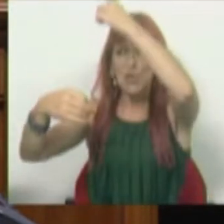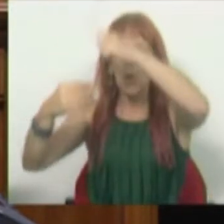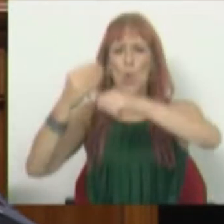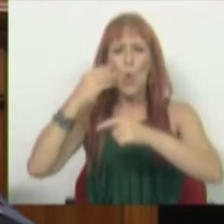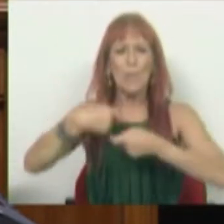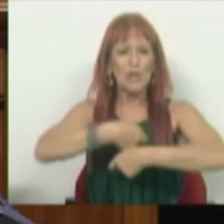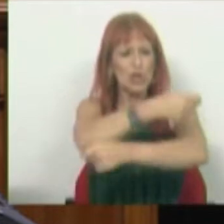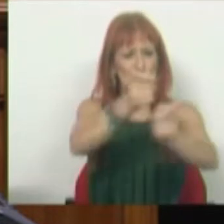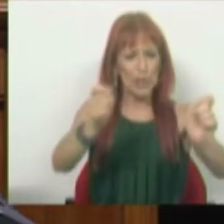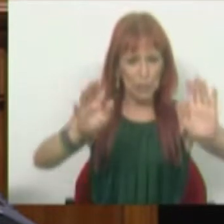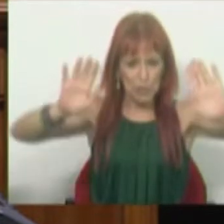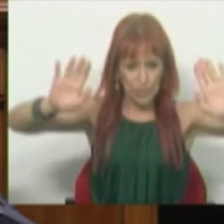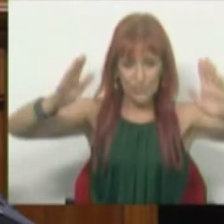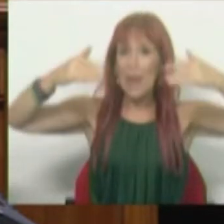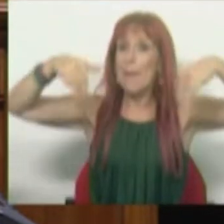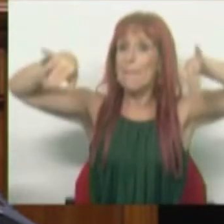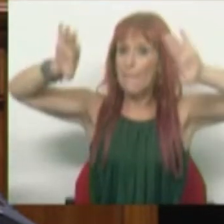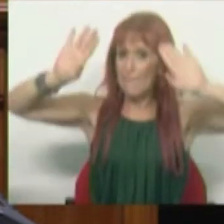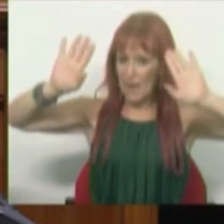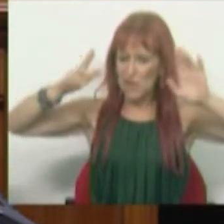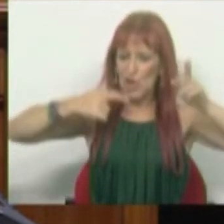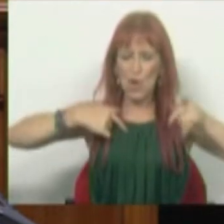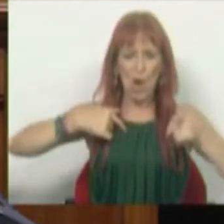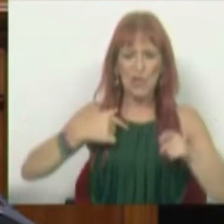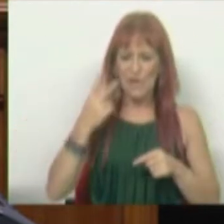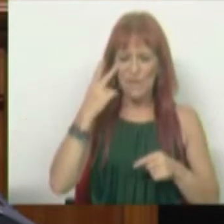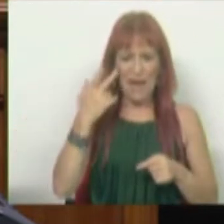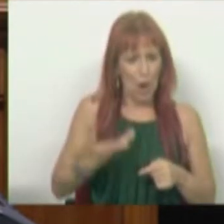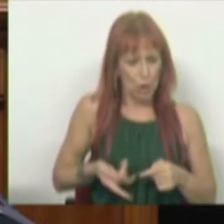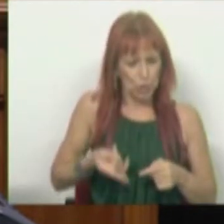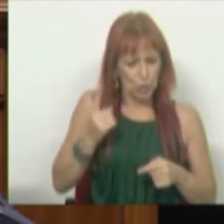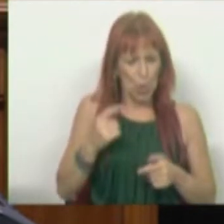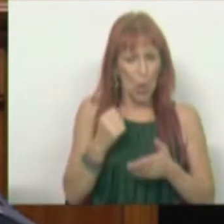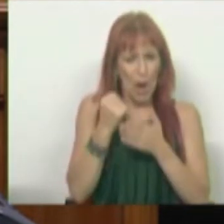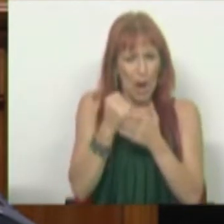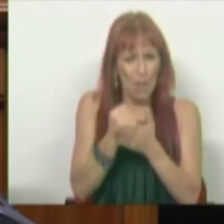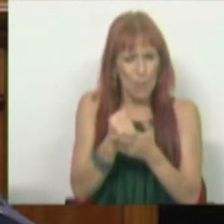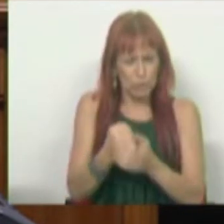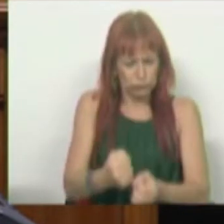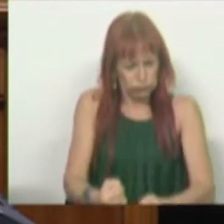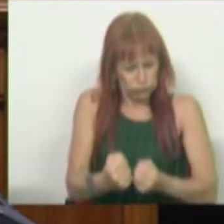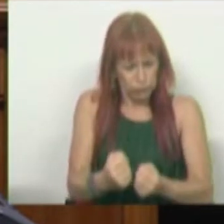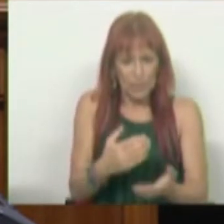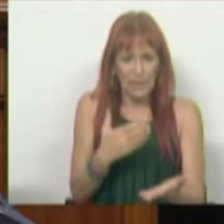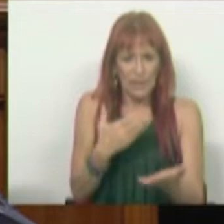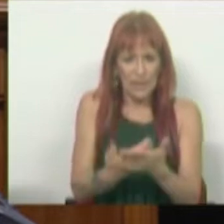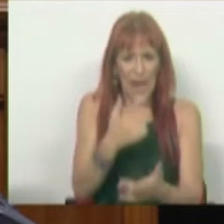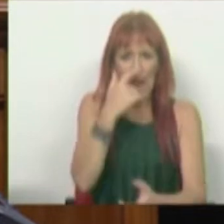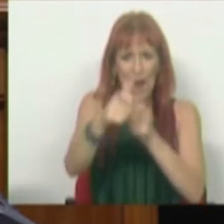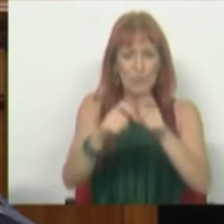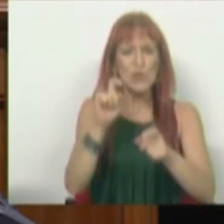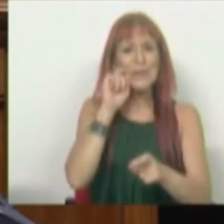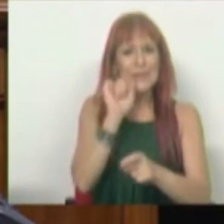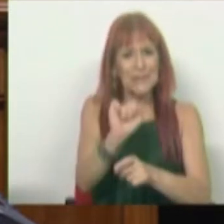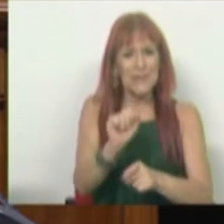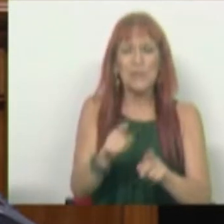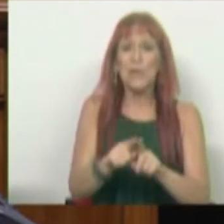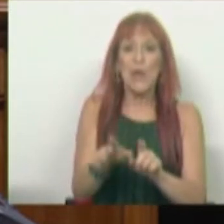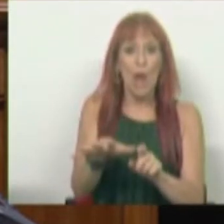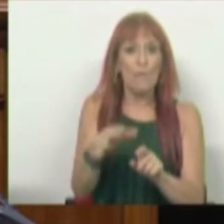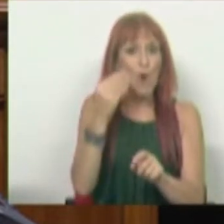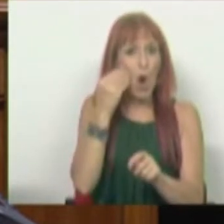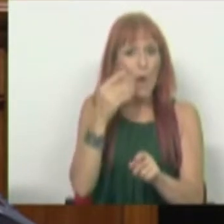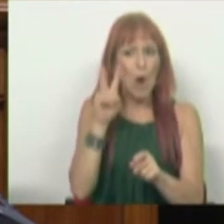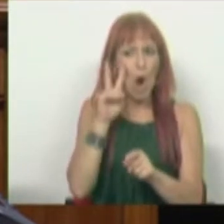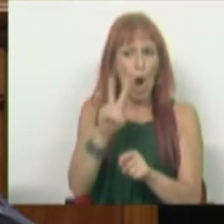foram distribuídos. No entanto, o que nós não estamos a ver agora é um apoio musculado às populações para garantir que, na forma que elas vão